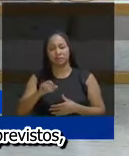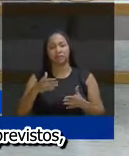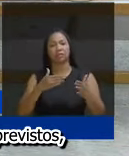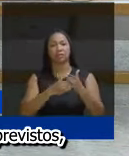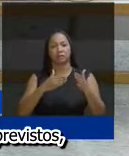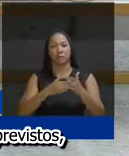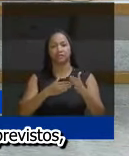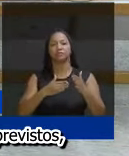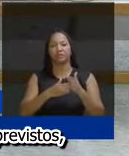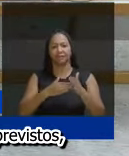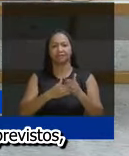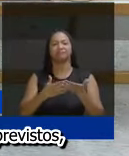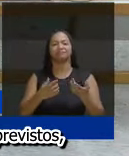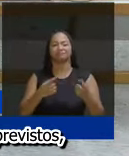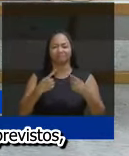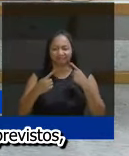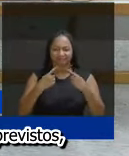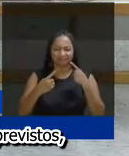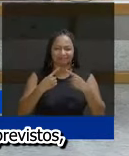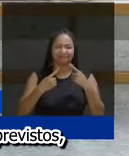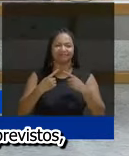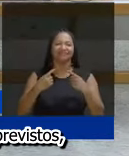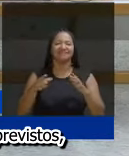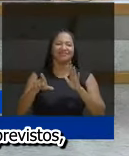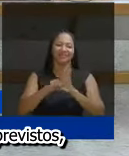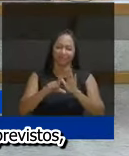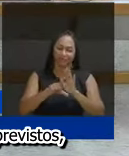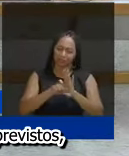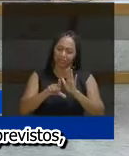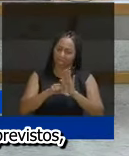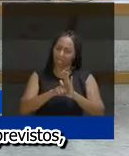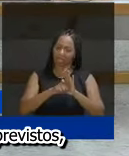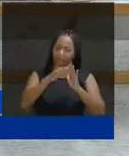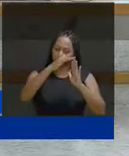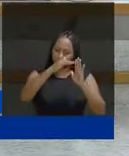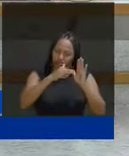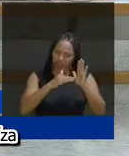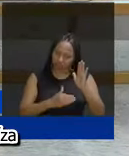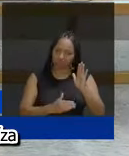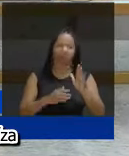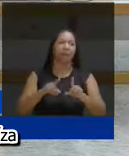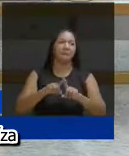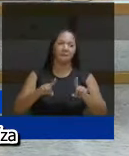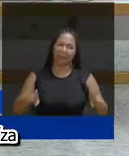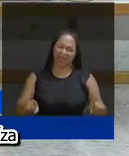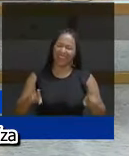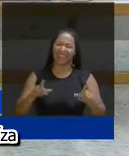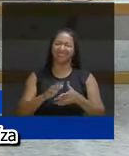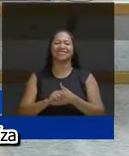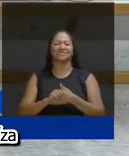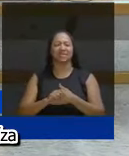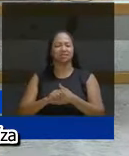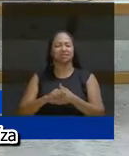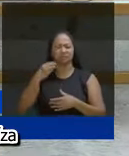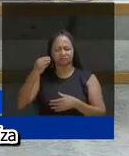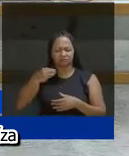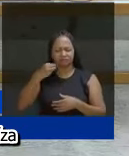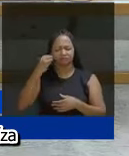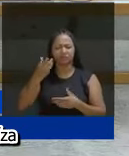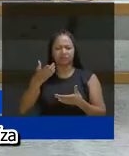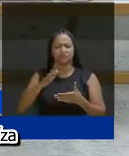impedimento, discutivelmente, são aspectos legais expressamente previstos, mas, no caso de suspeição, inclusive,